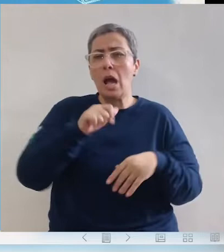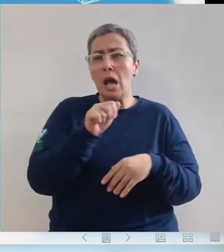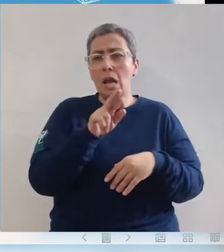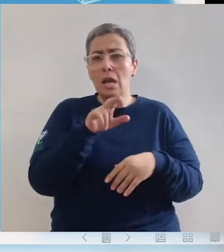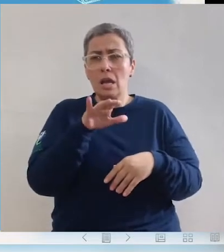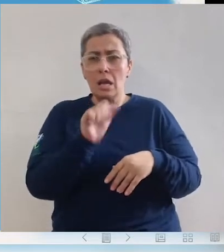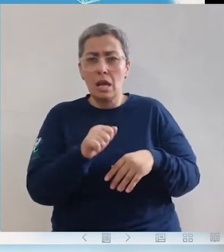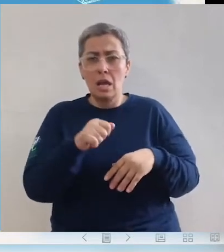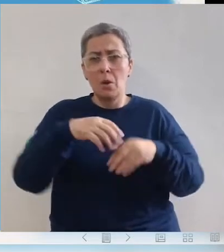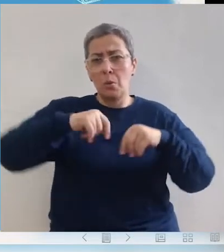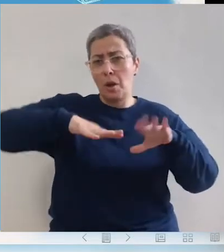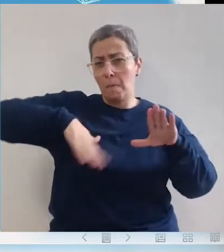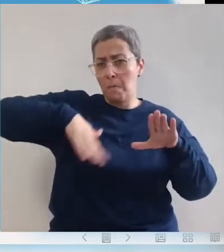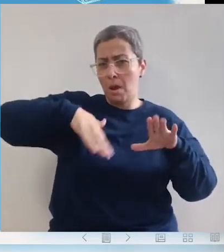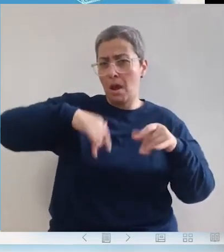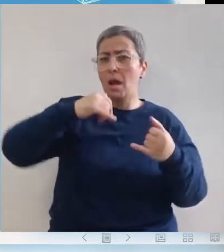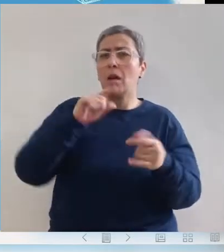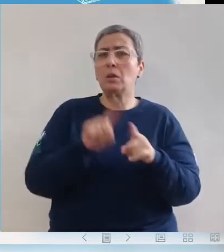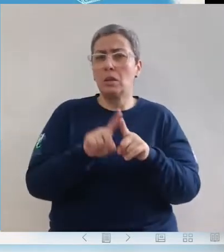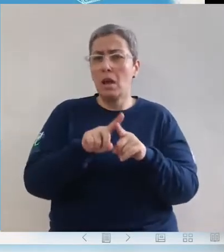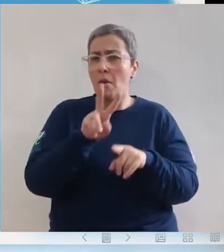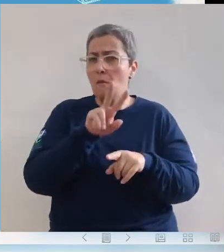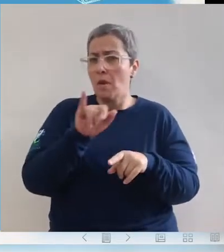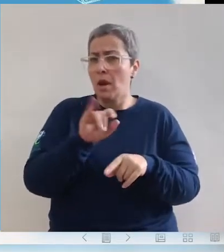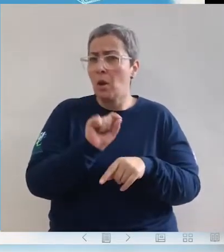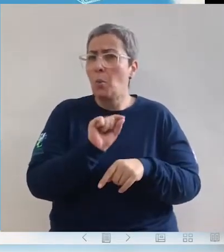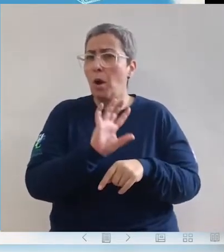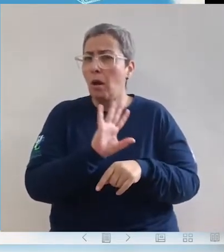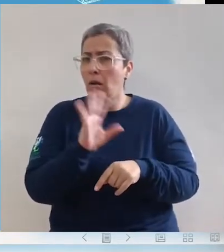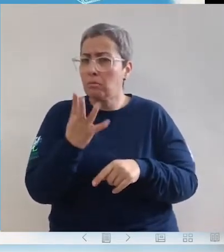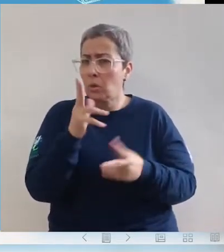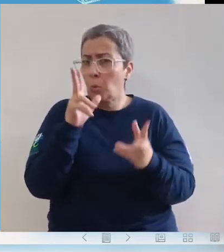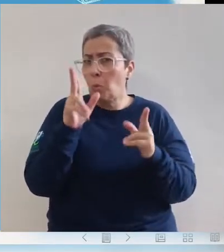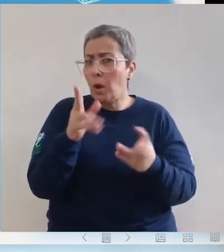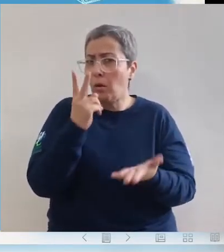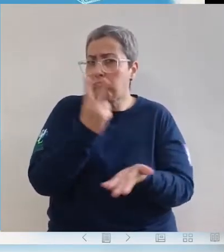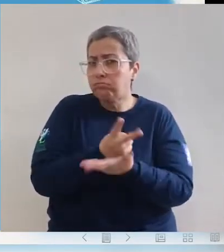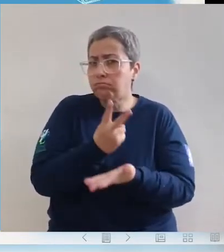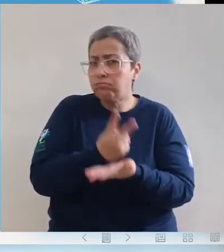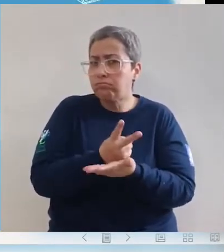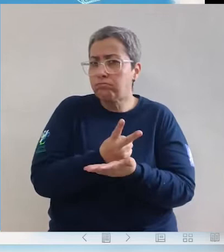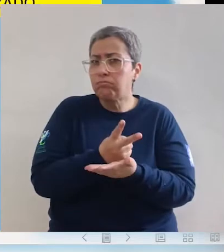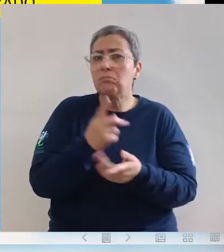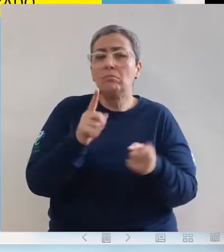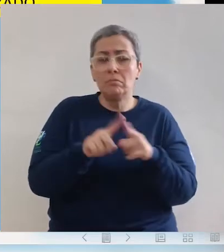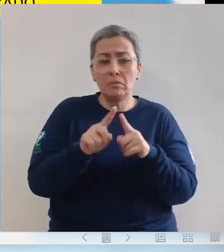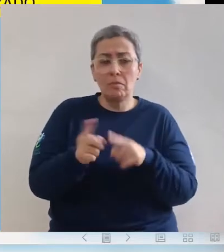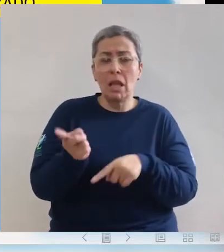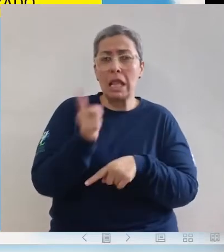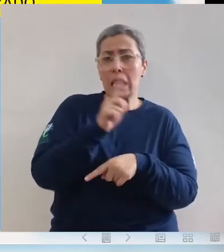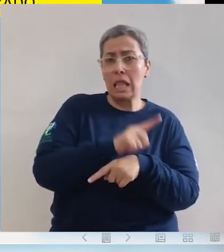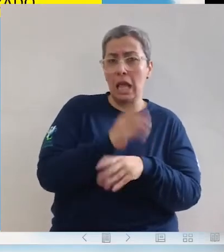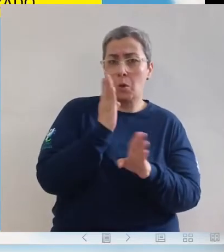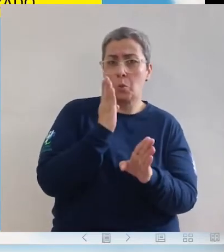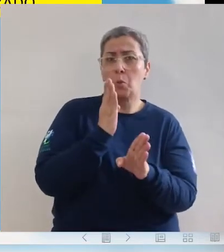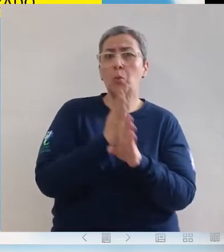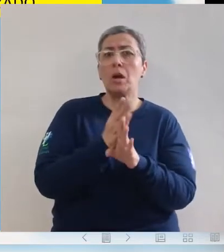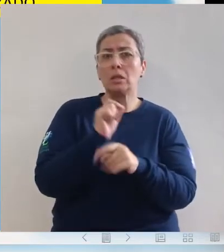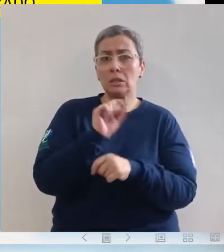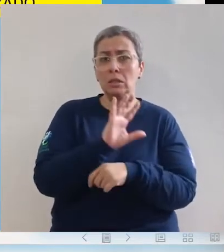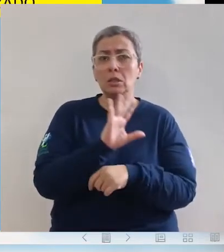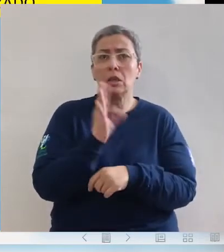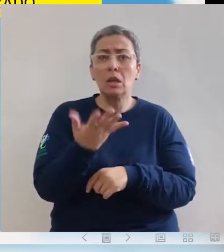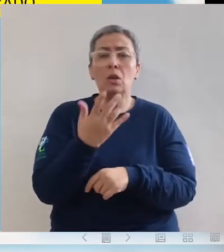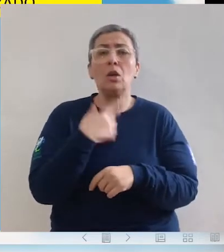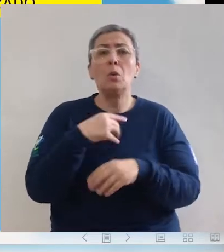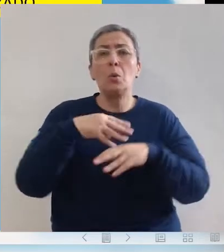muita areia, vai acontecer a mesma coisa que vocês já identificaram